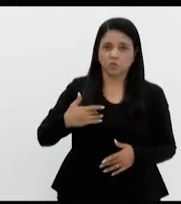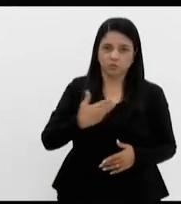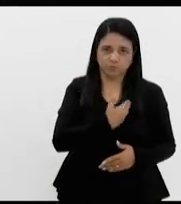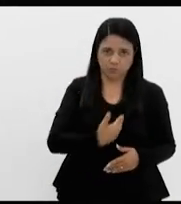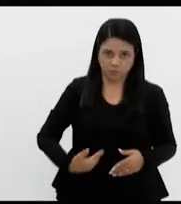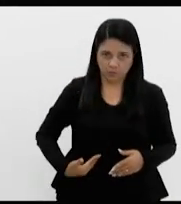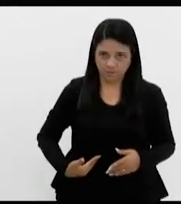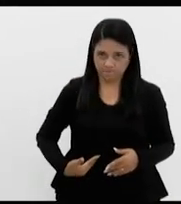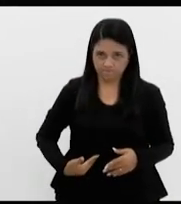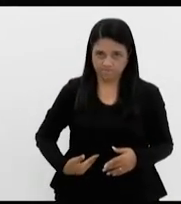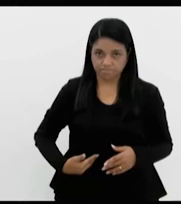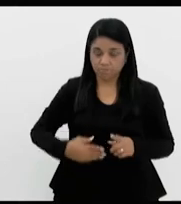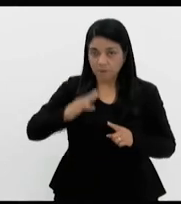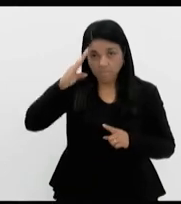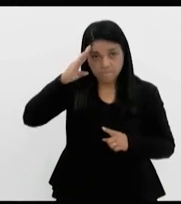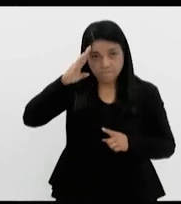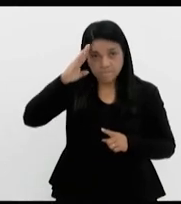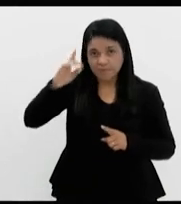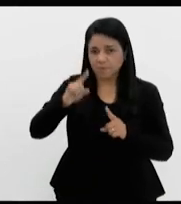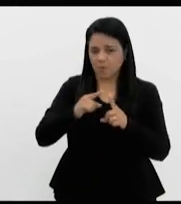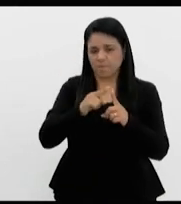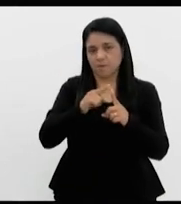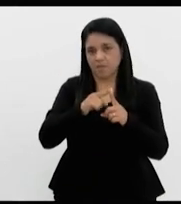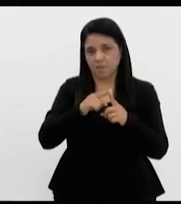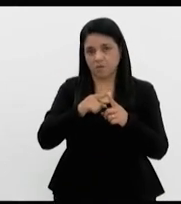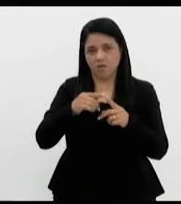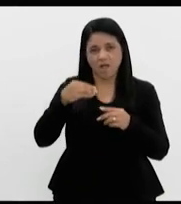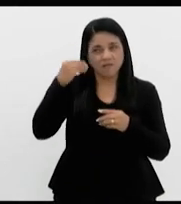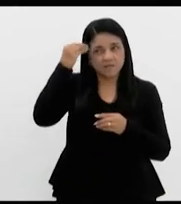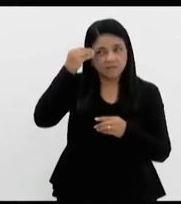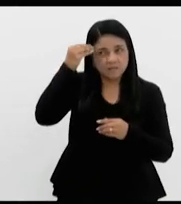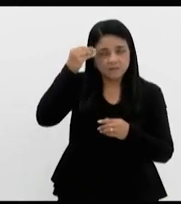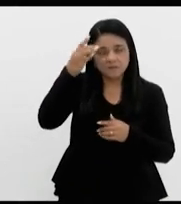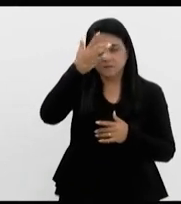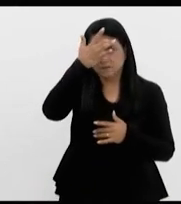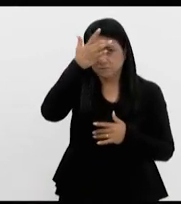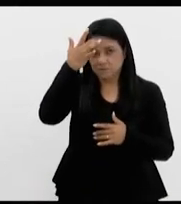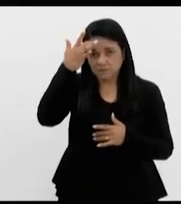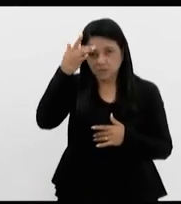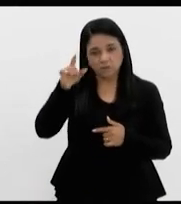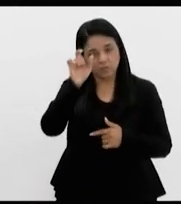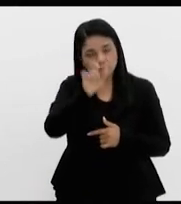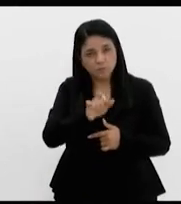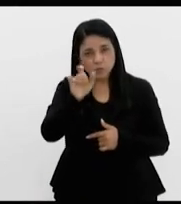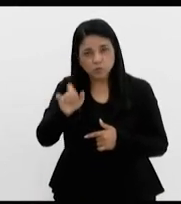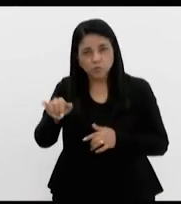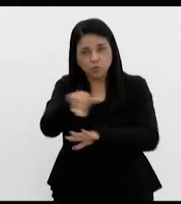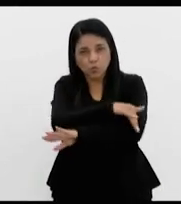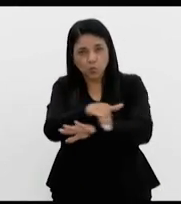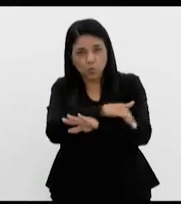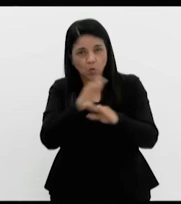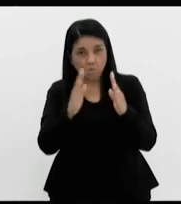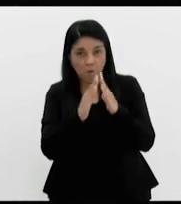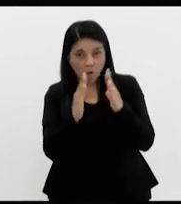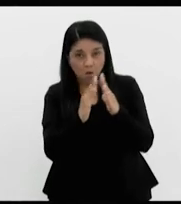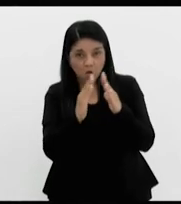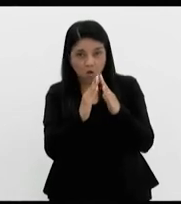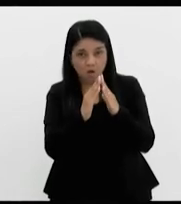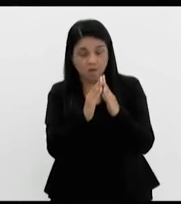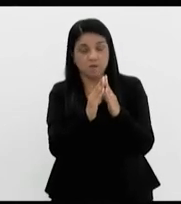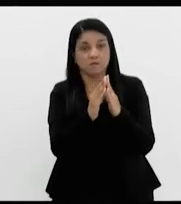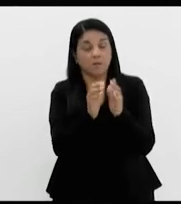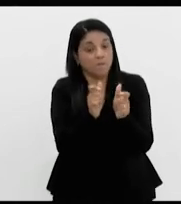lugar. A gente precisa recuperar a saúde mental dessas pessoas que, em sua maioria, não na